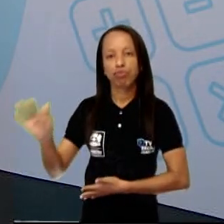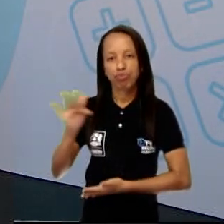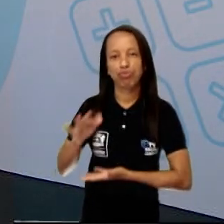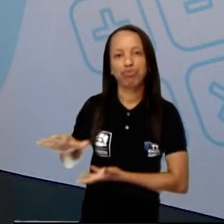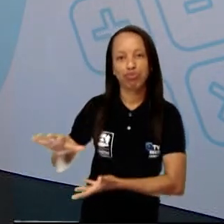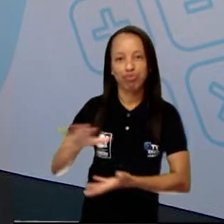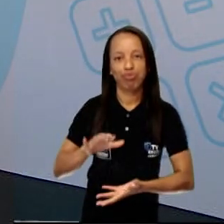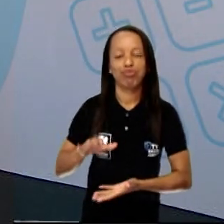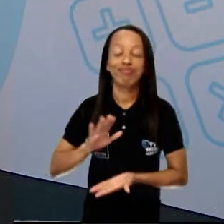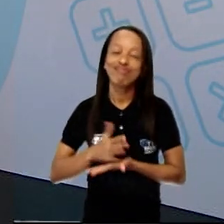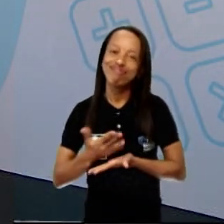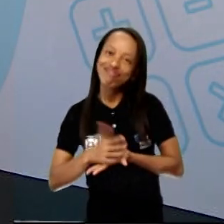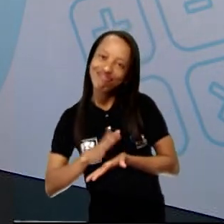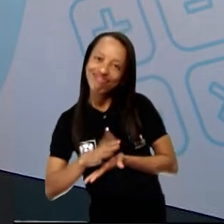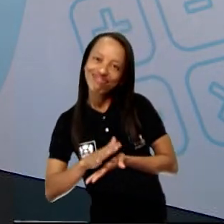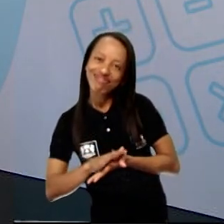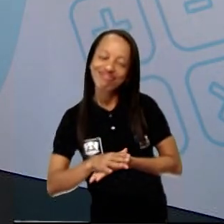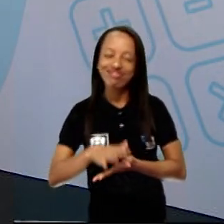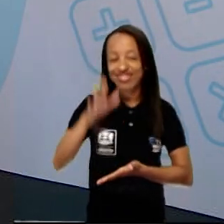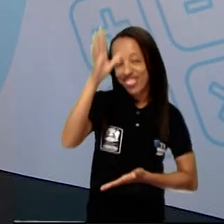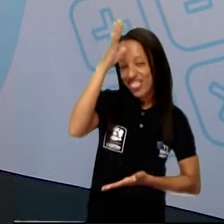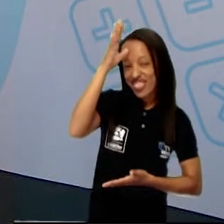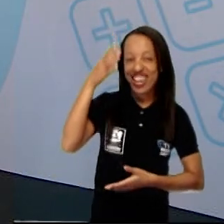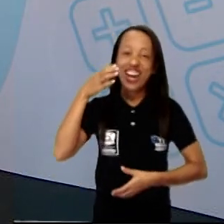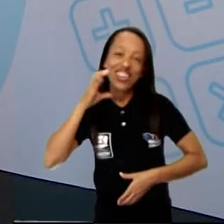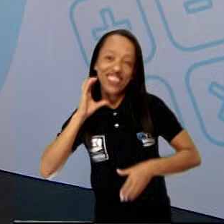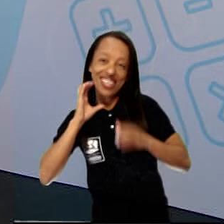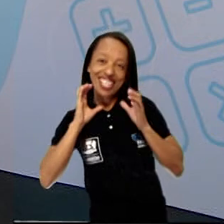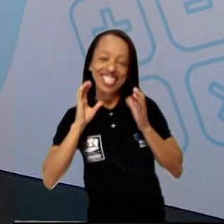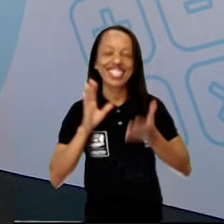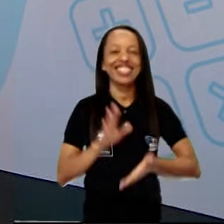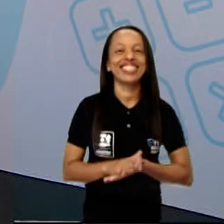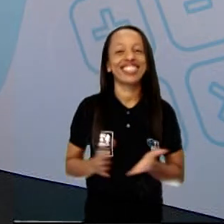o galo canta, o gato mia. Hoje eu aprendi história